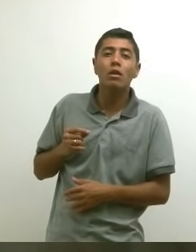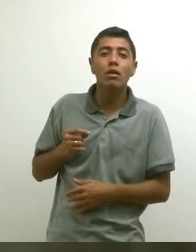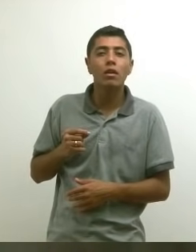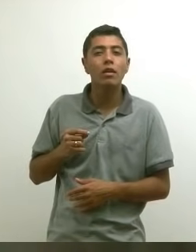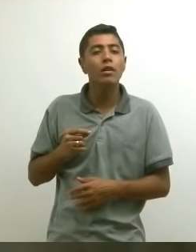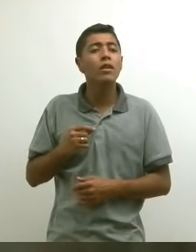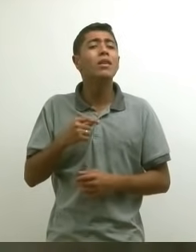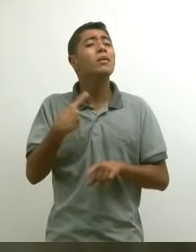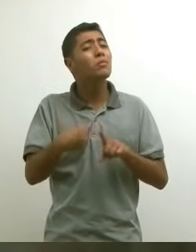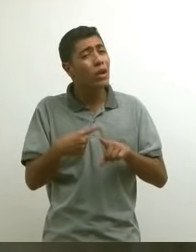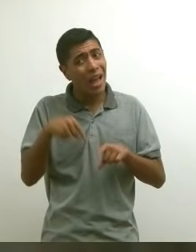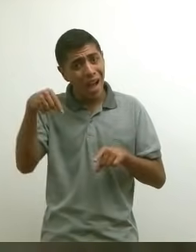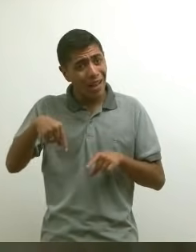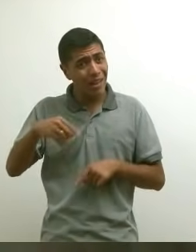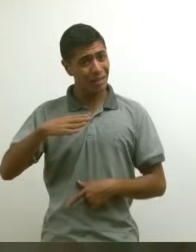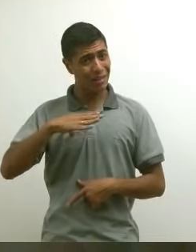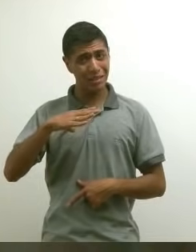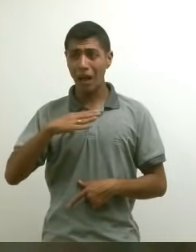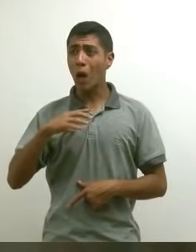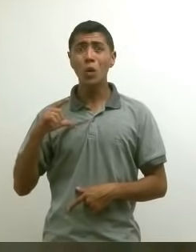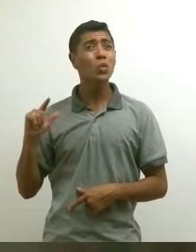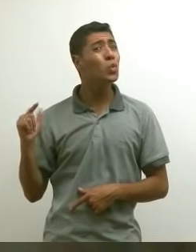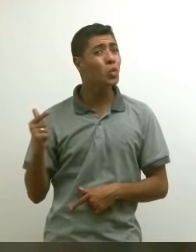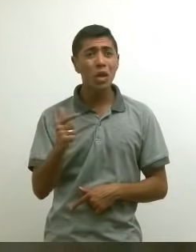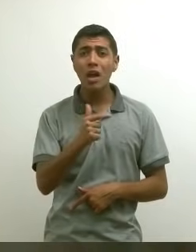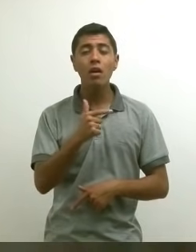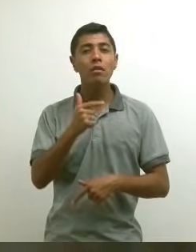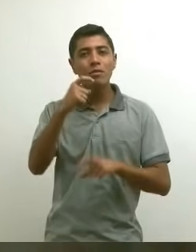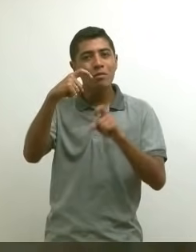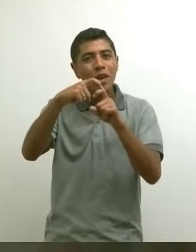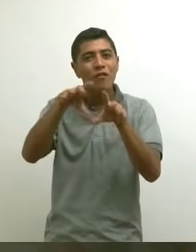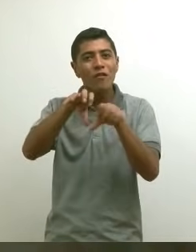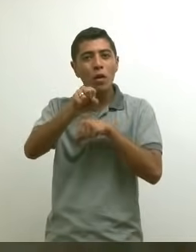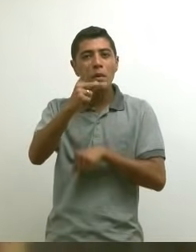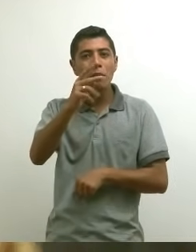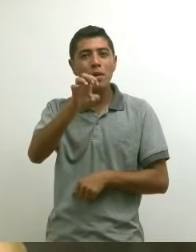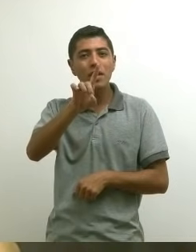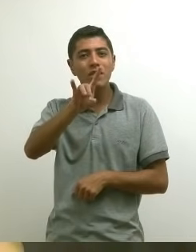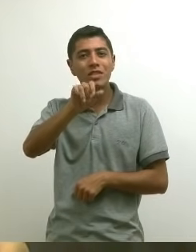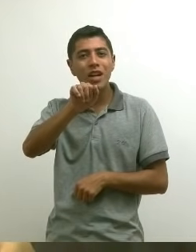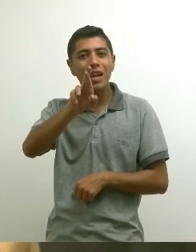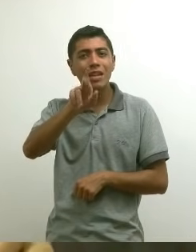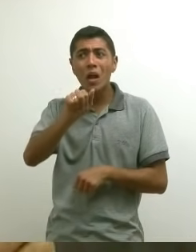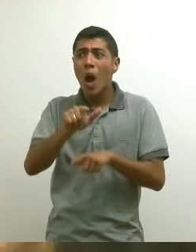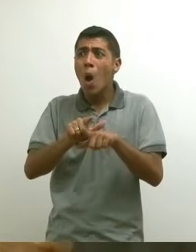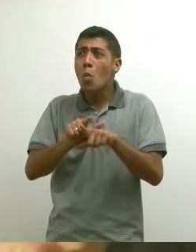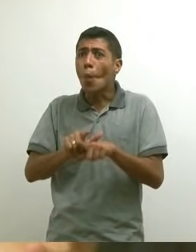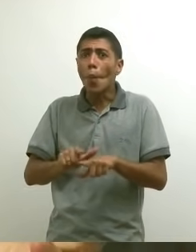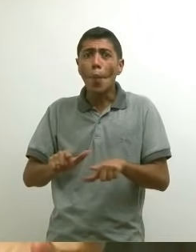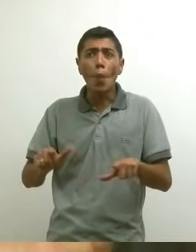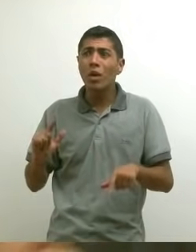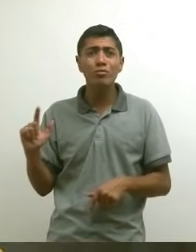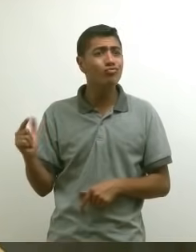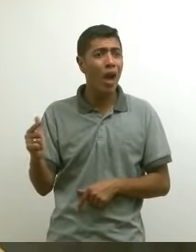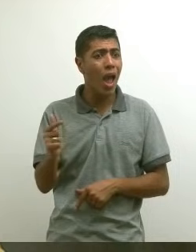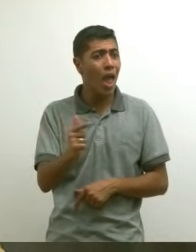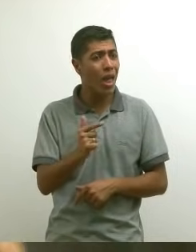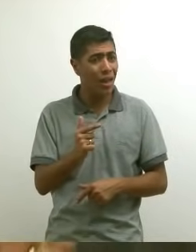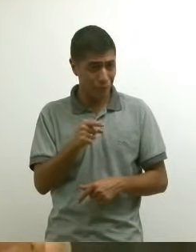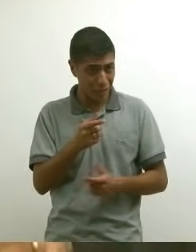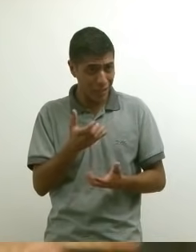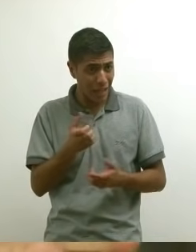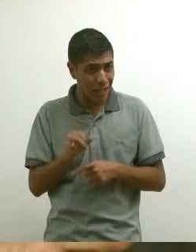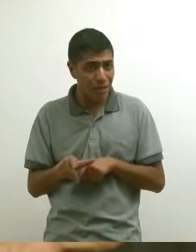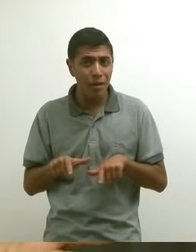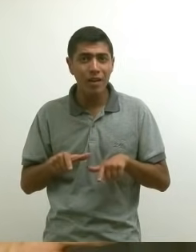por isso porque é hoje um mundo tão especializado e o pediatra não é um selo especializado agora eu não consigo avaliar